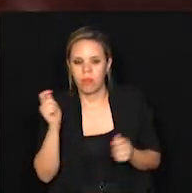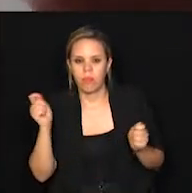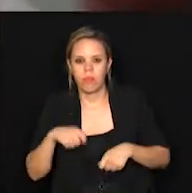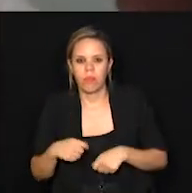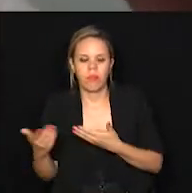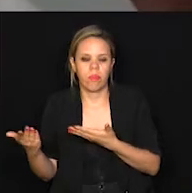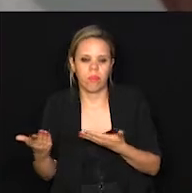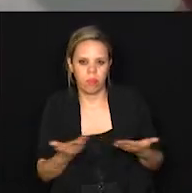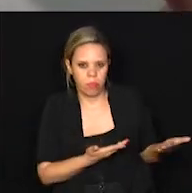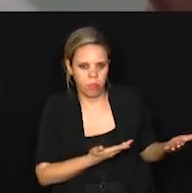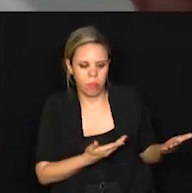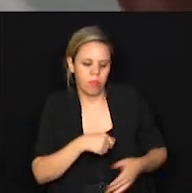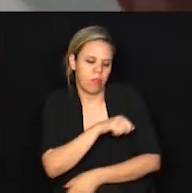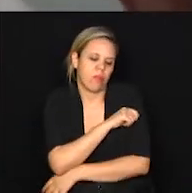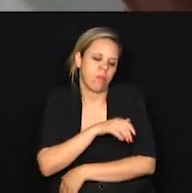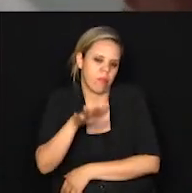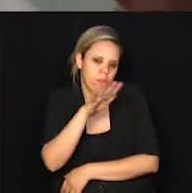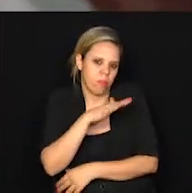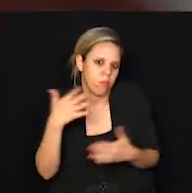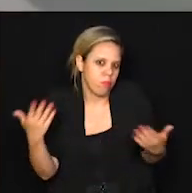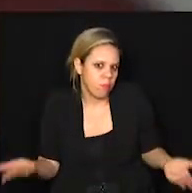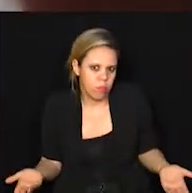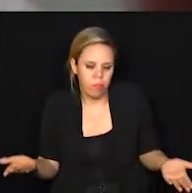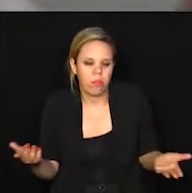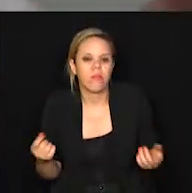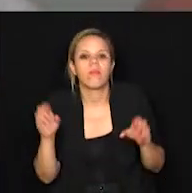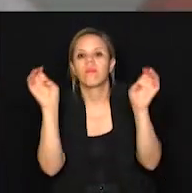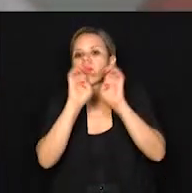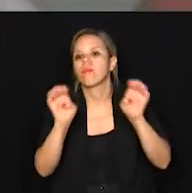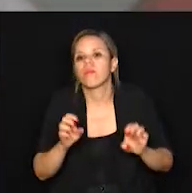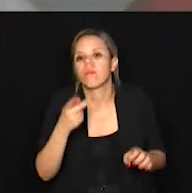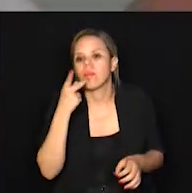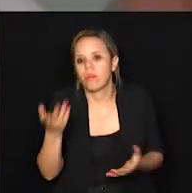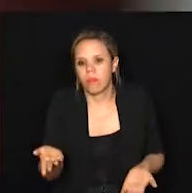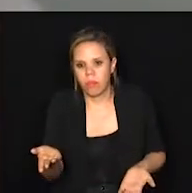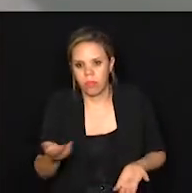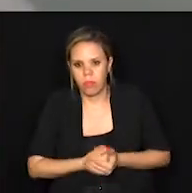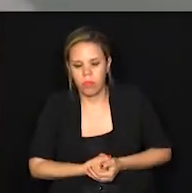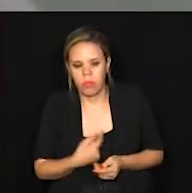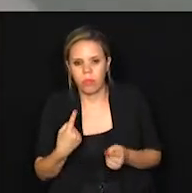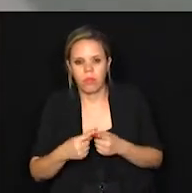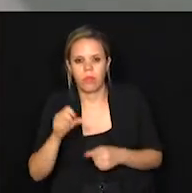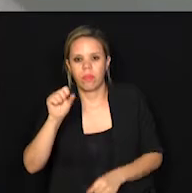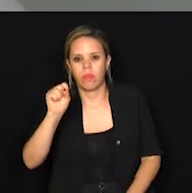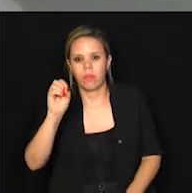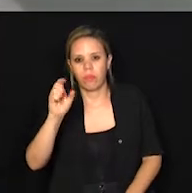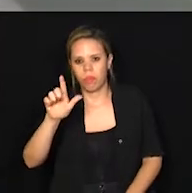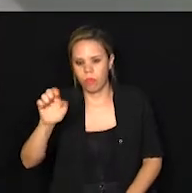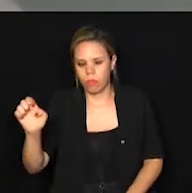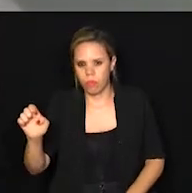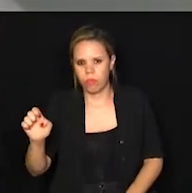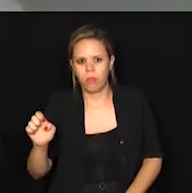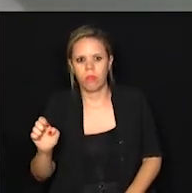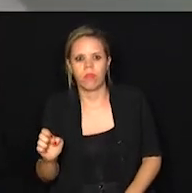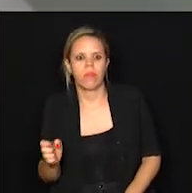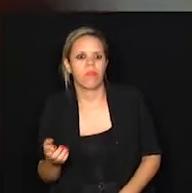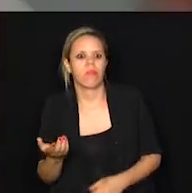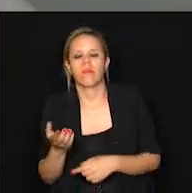quanto o vírus, ele causou muitas mortes, né, na cidade. Então, nós trabalhamos em home